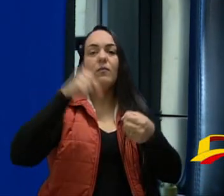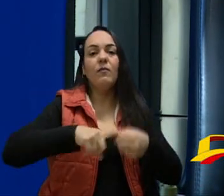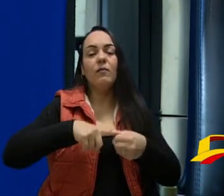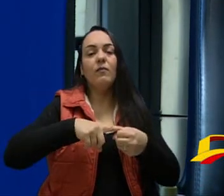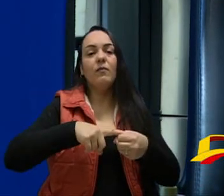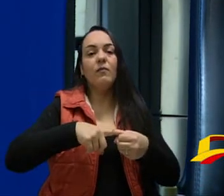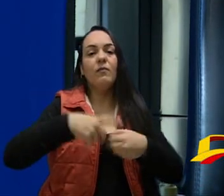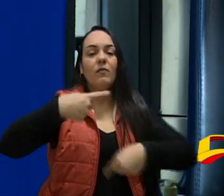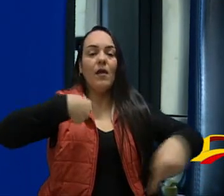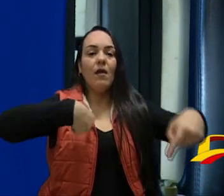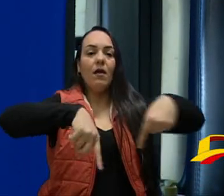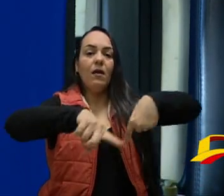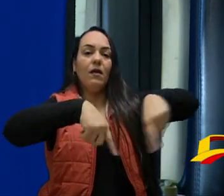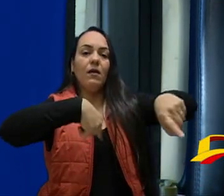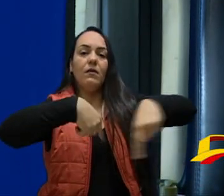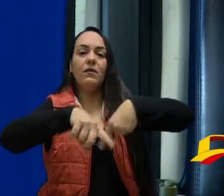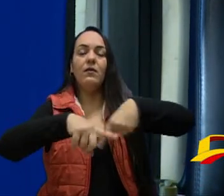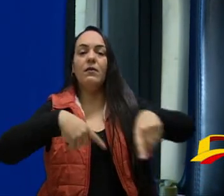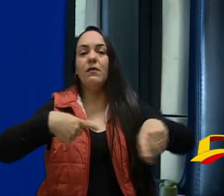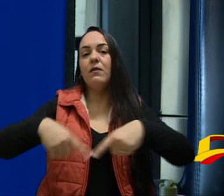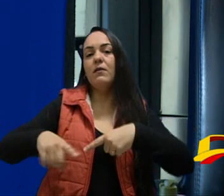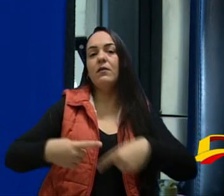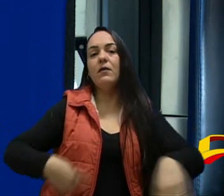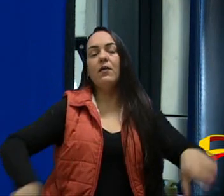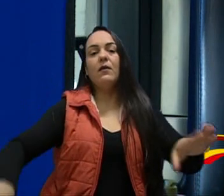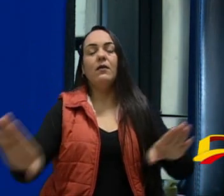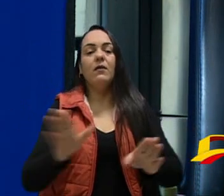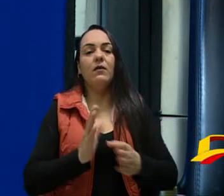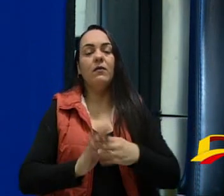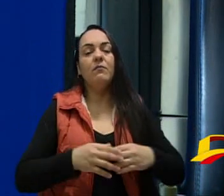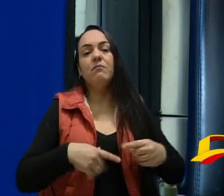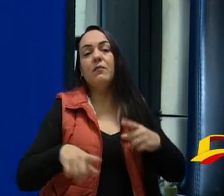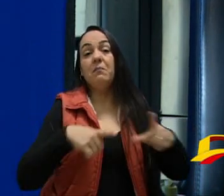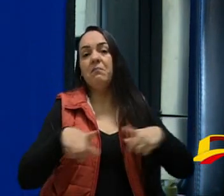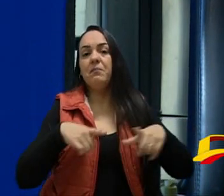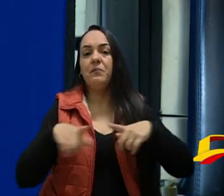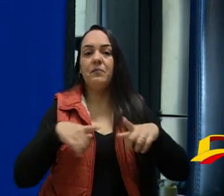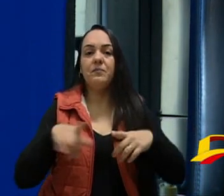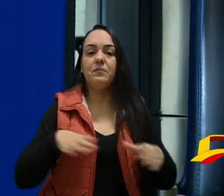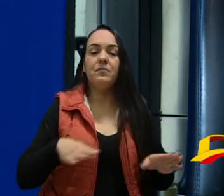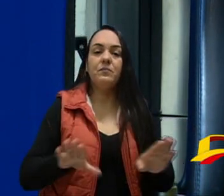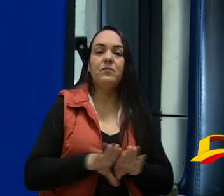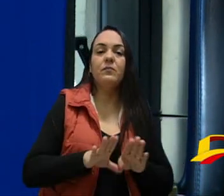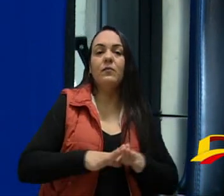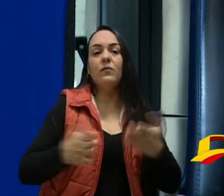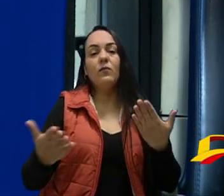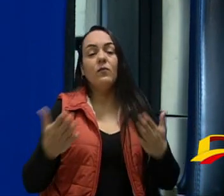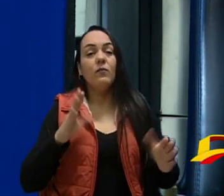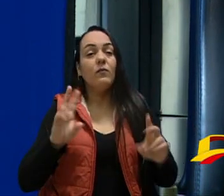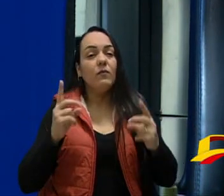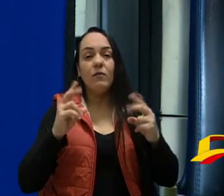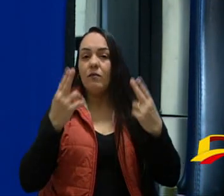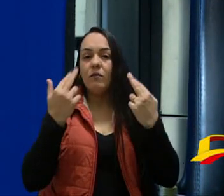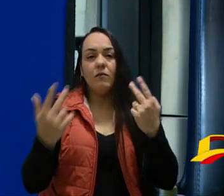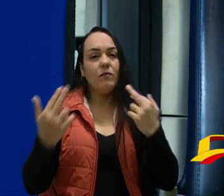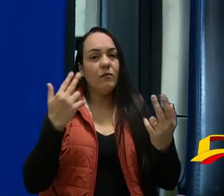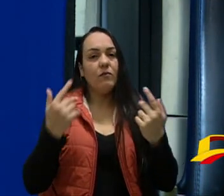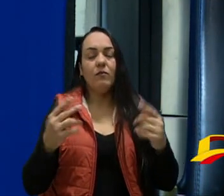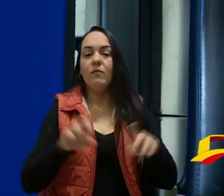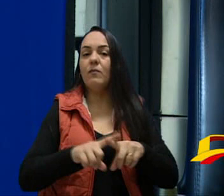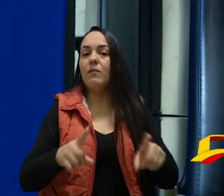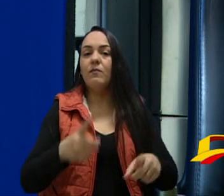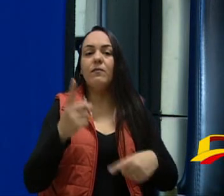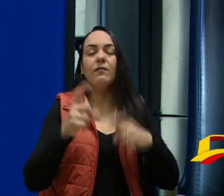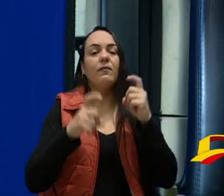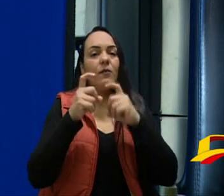voltar só ia tem né as atividades embora não seja normalidade mas elas